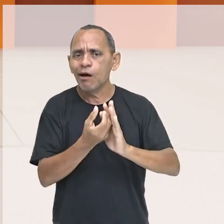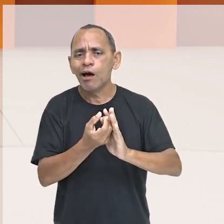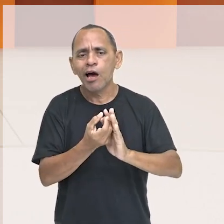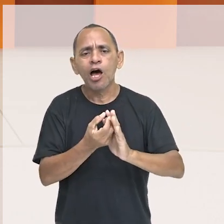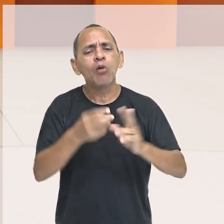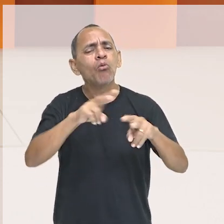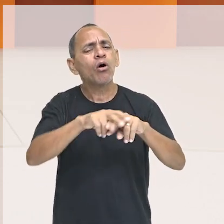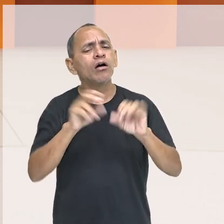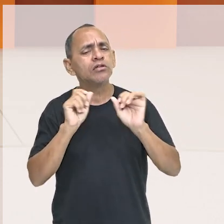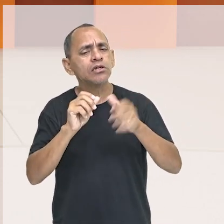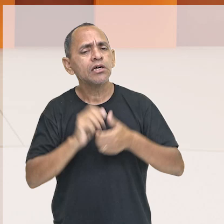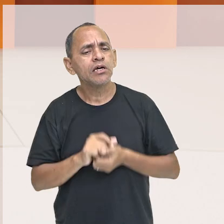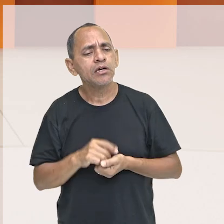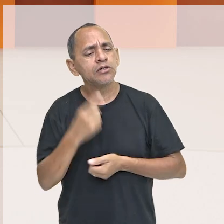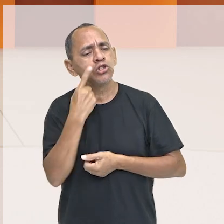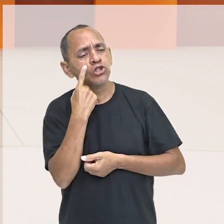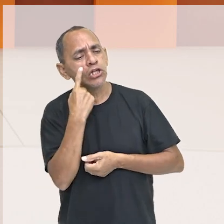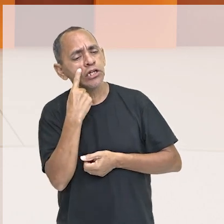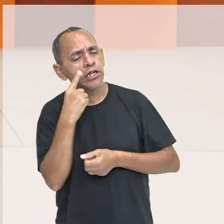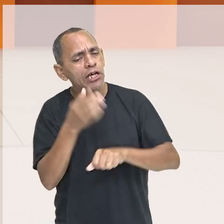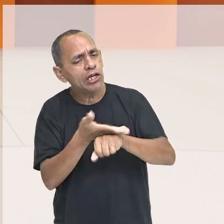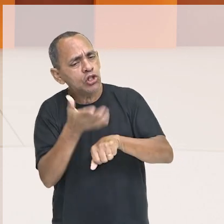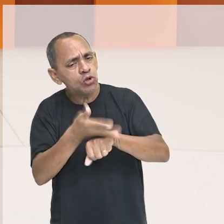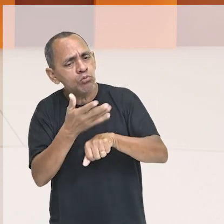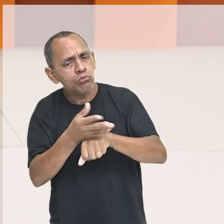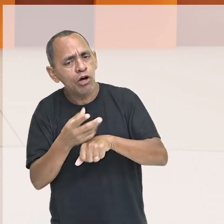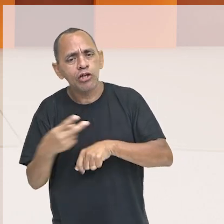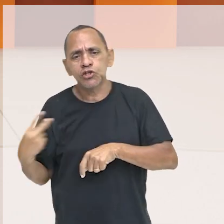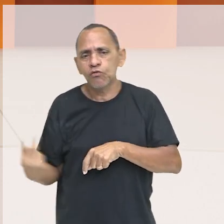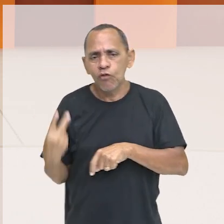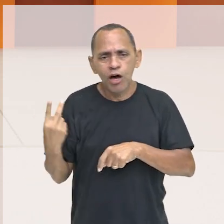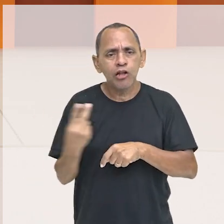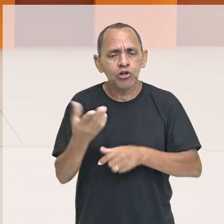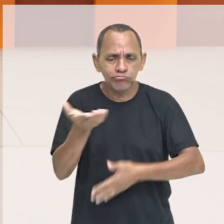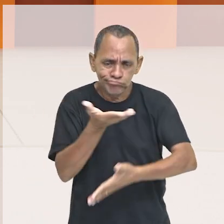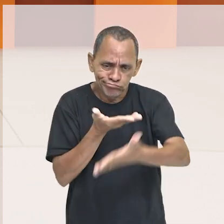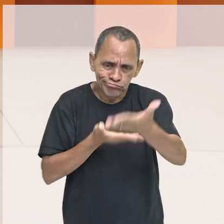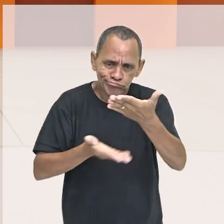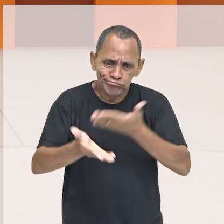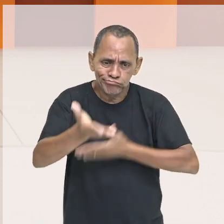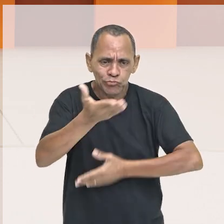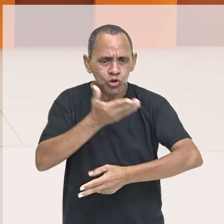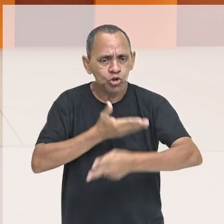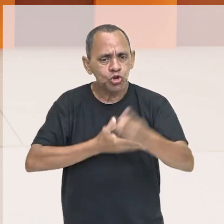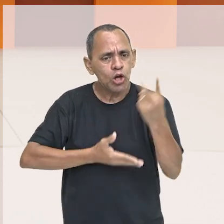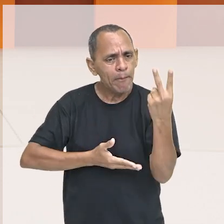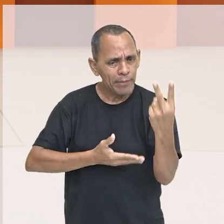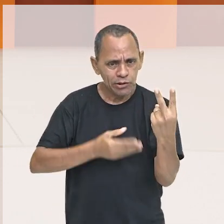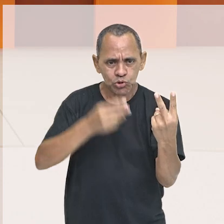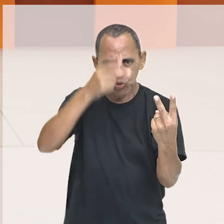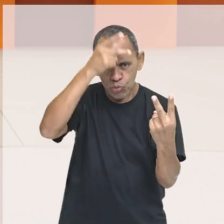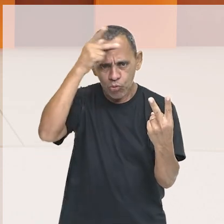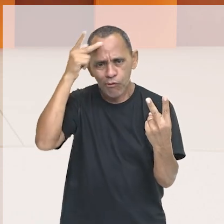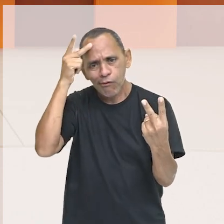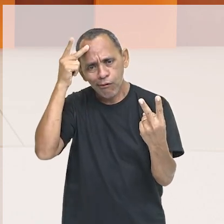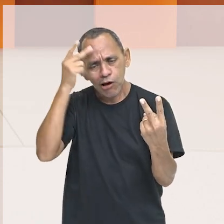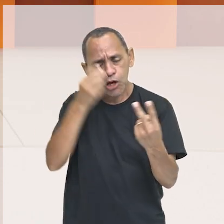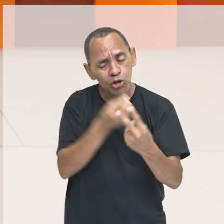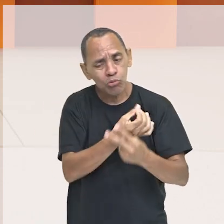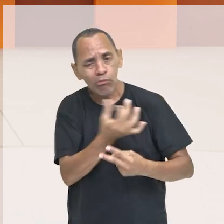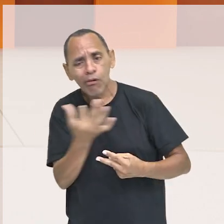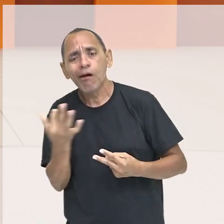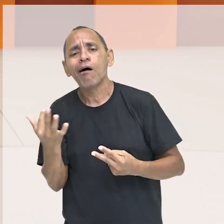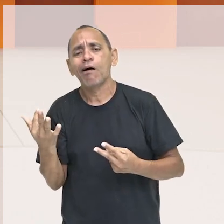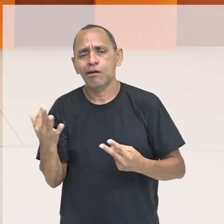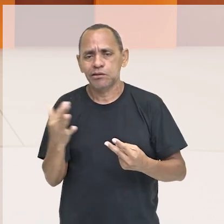interesses, práticas e valores compartilhados por 2 ou mais indivíduos, né? Então, você vai aderir àquele